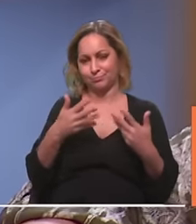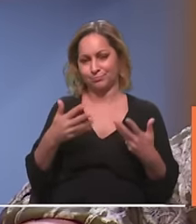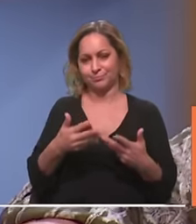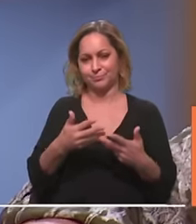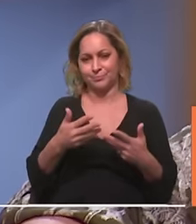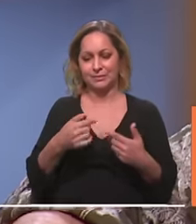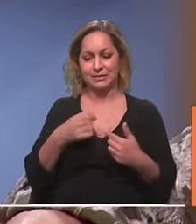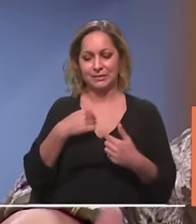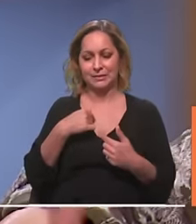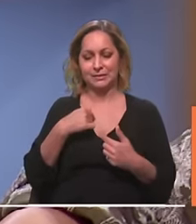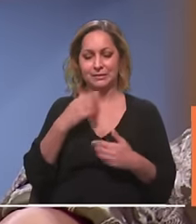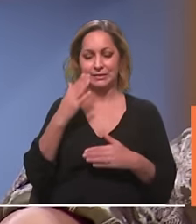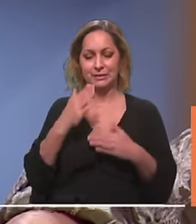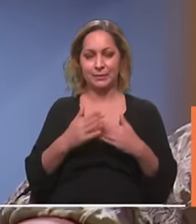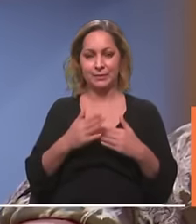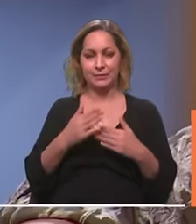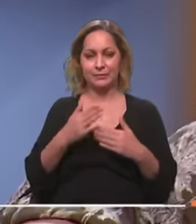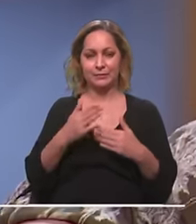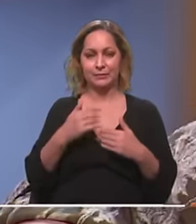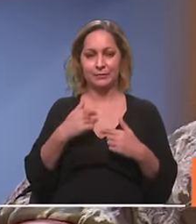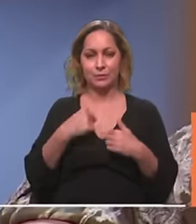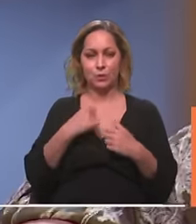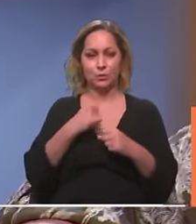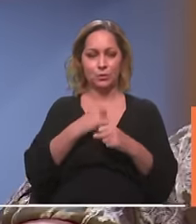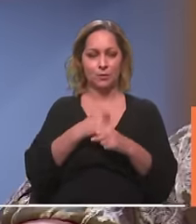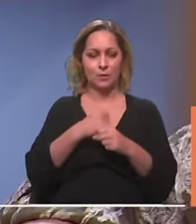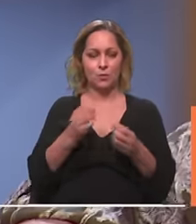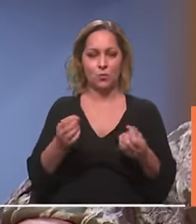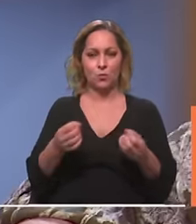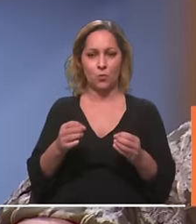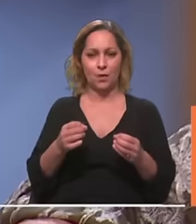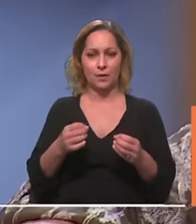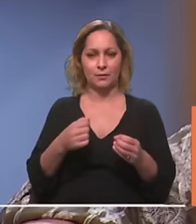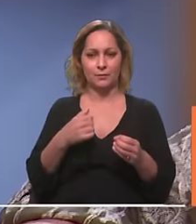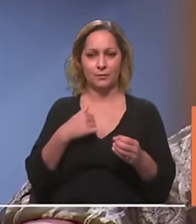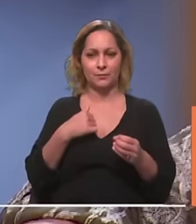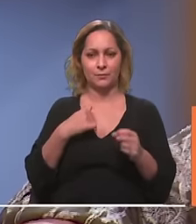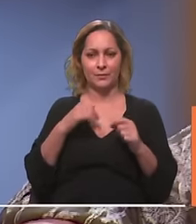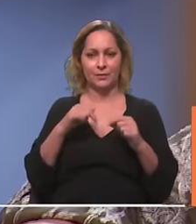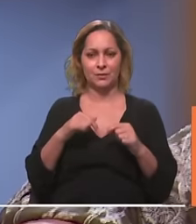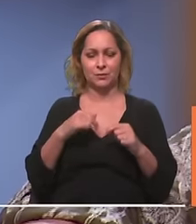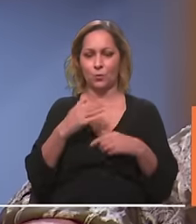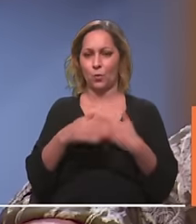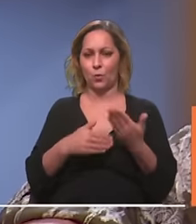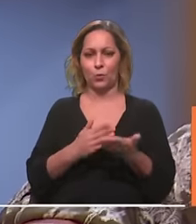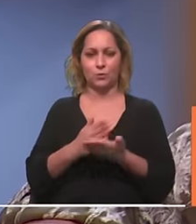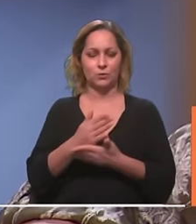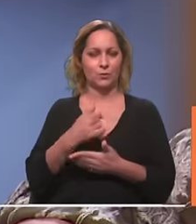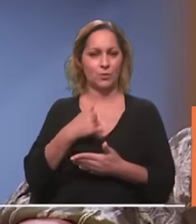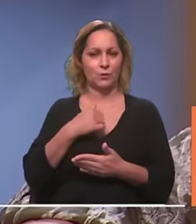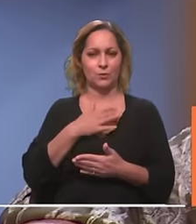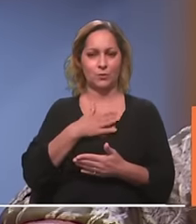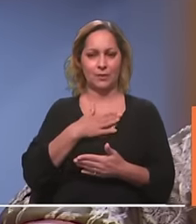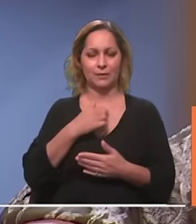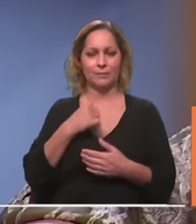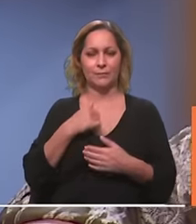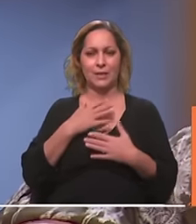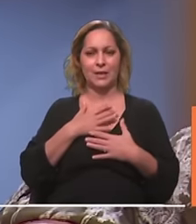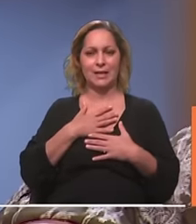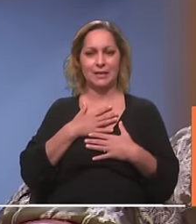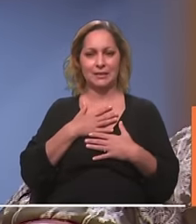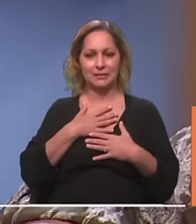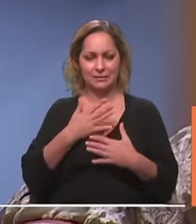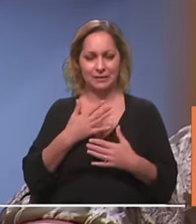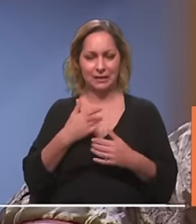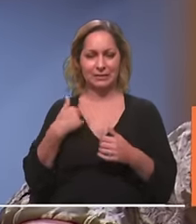e vejo-me de repente sem trabalho eh e disse não quero continuar nisto eu não quero eu quero sair eu estou farta de ser perseguida